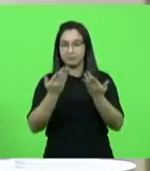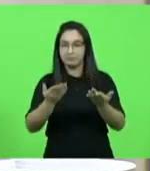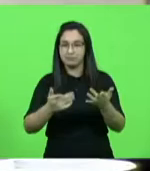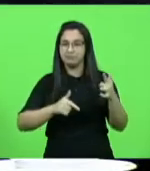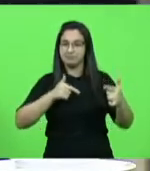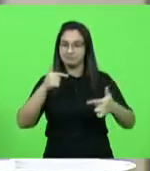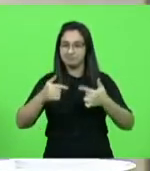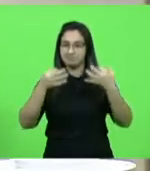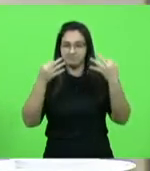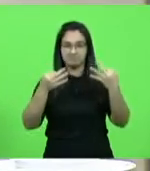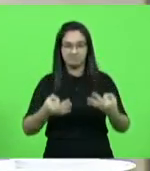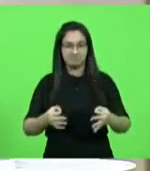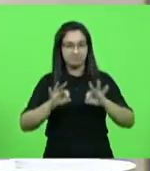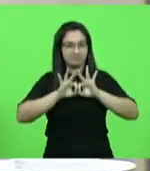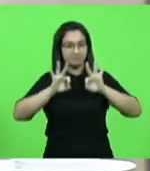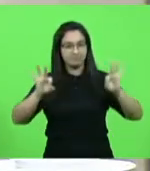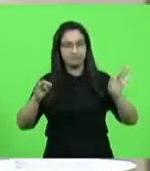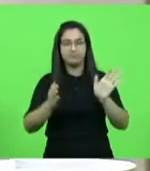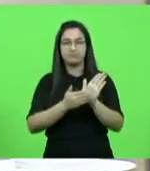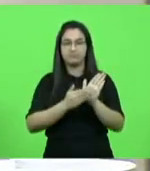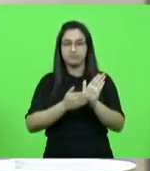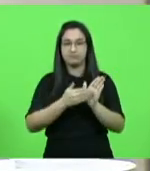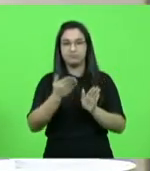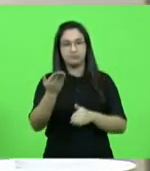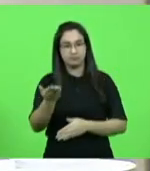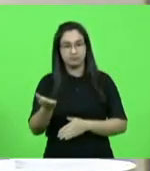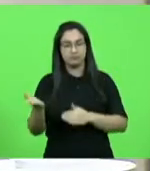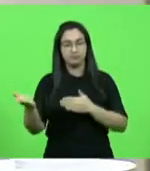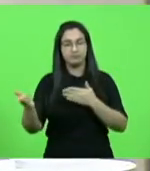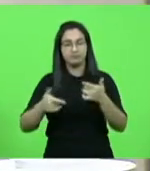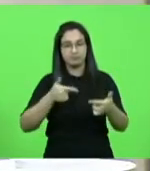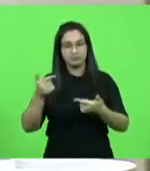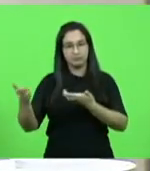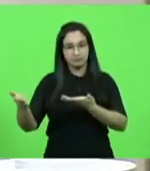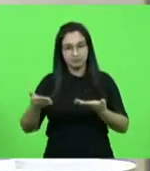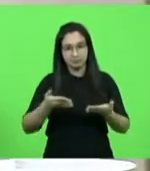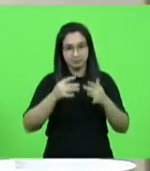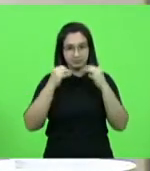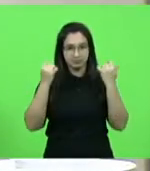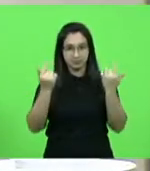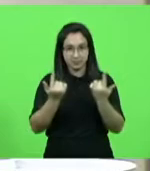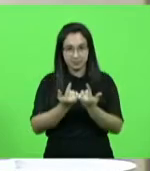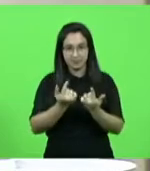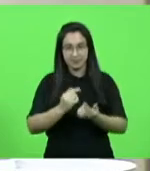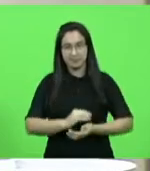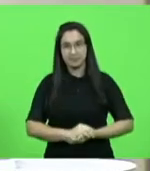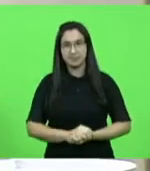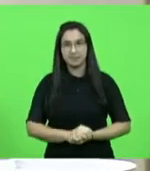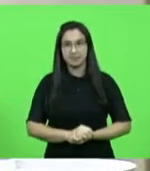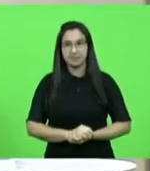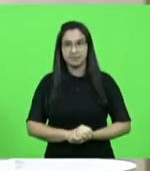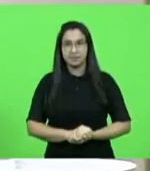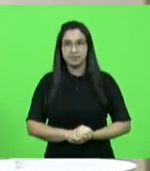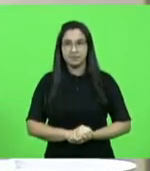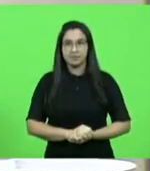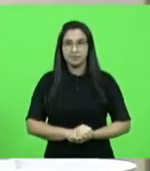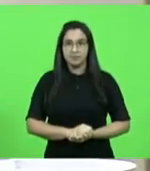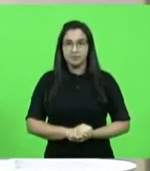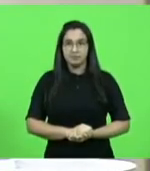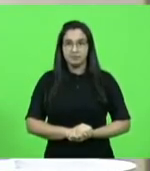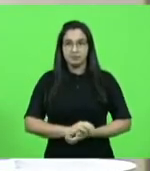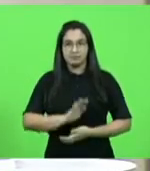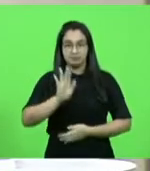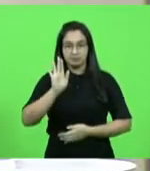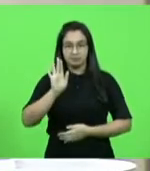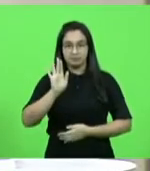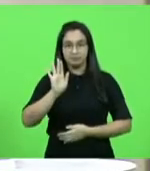de Monte Carlo. Parabéns pelo trabalho e seja bem-vinda a esta casa, a prefeita Sônia. Pela ordem, senhor